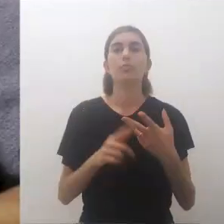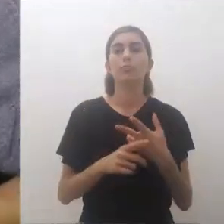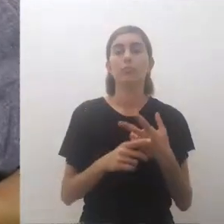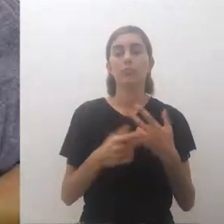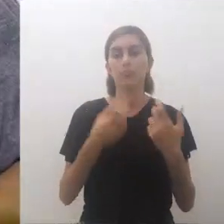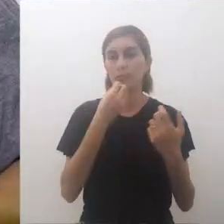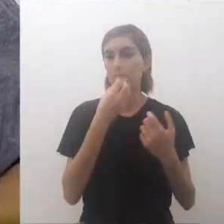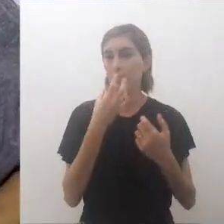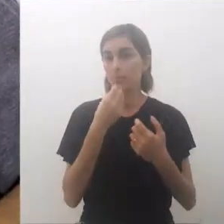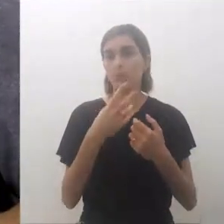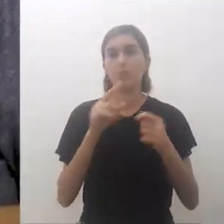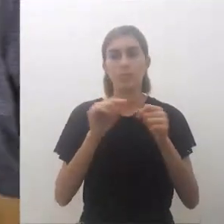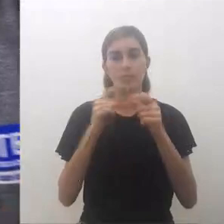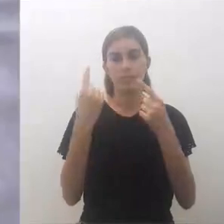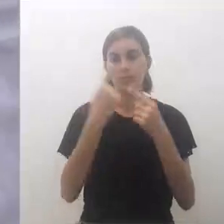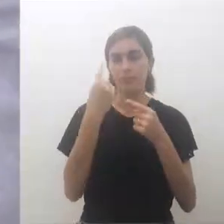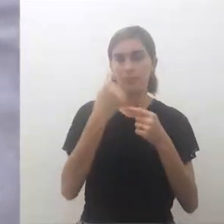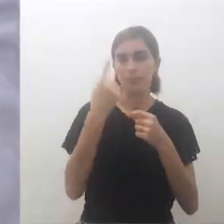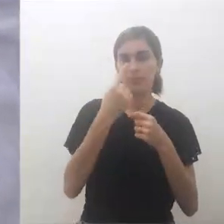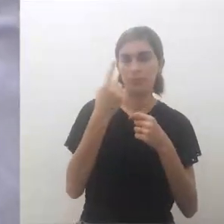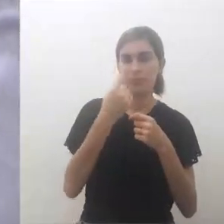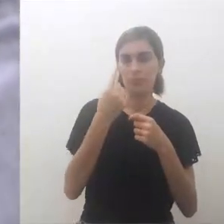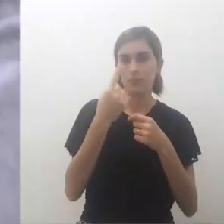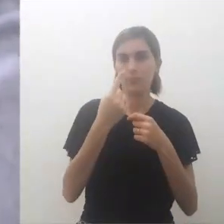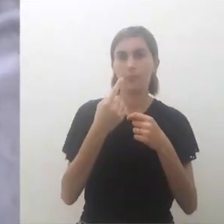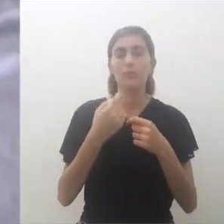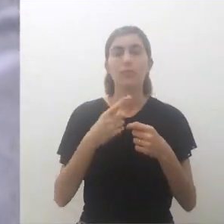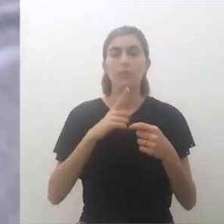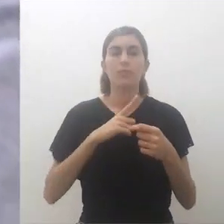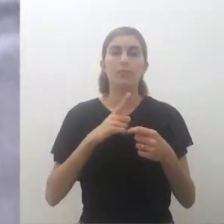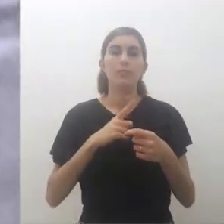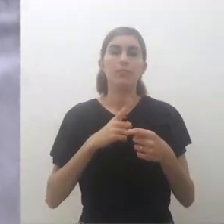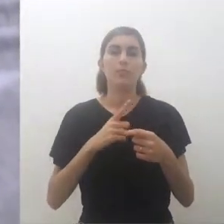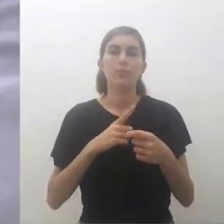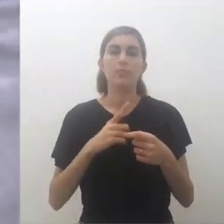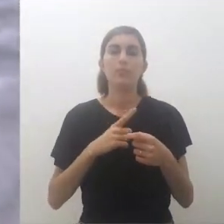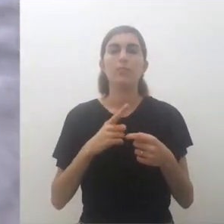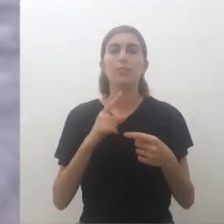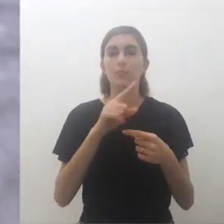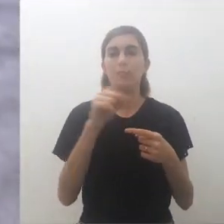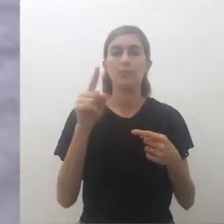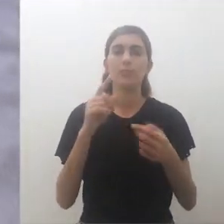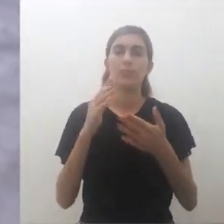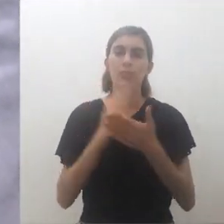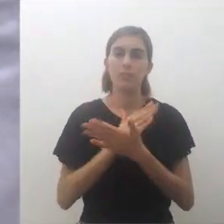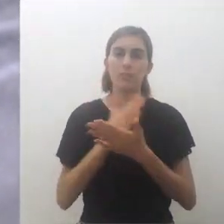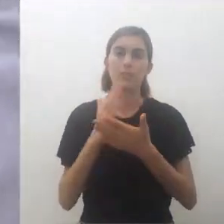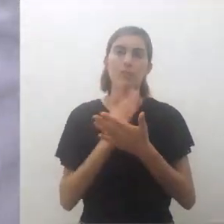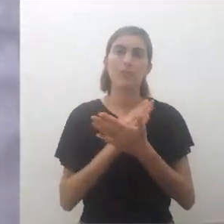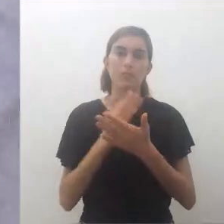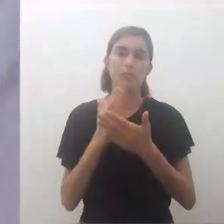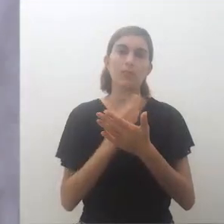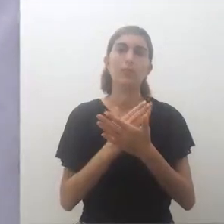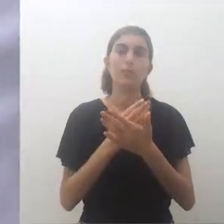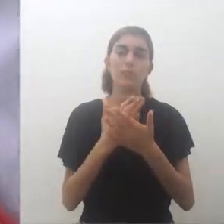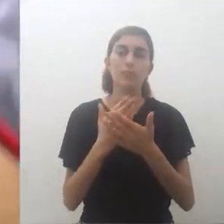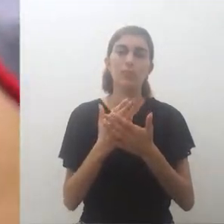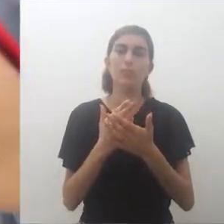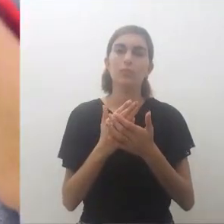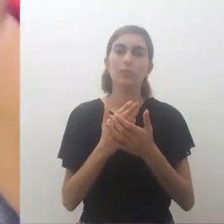Vamos compor o primeiro. Nós temos alguns